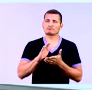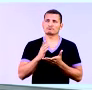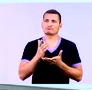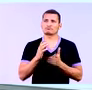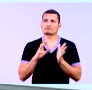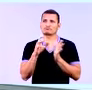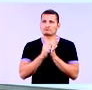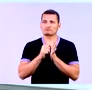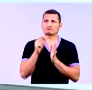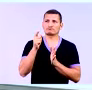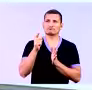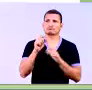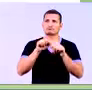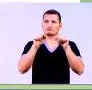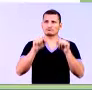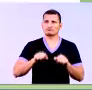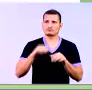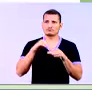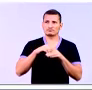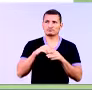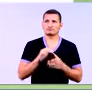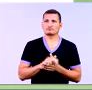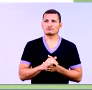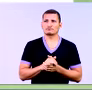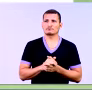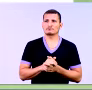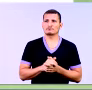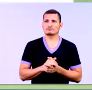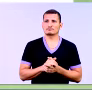isso. Então observem.